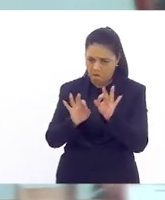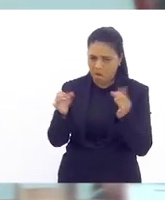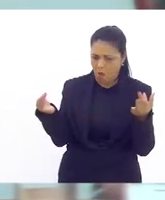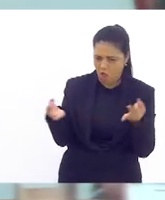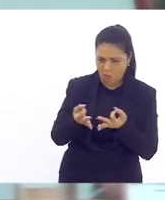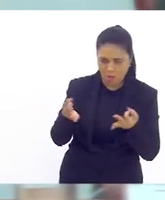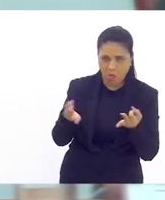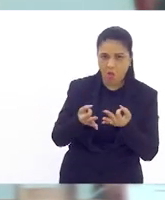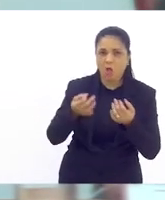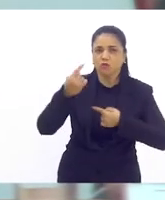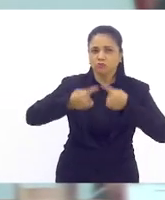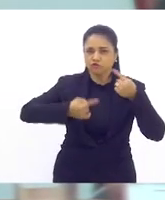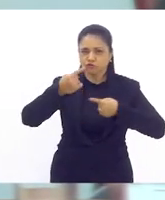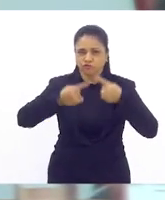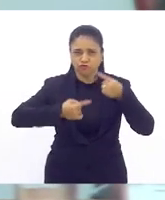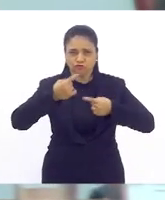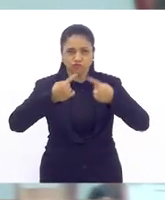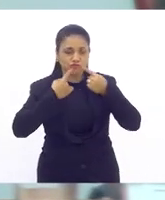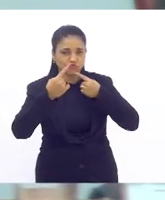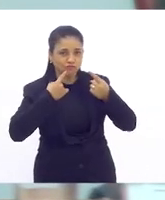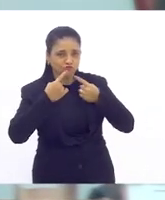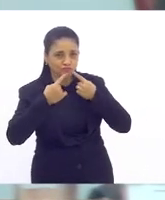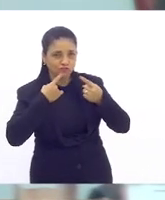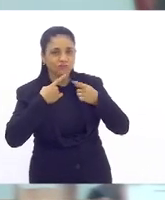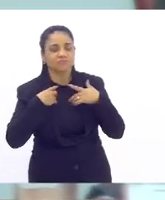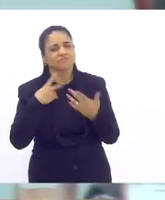diálogo lá com a gente constante